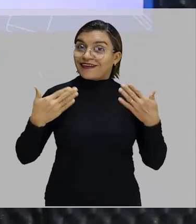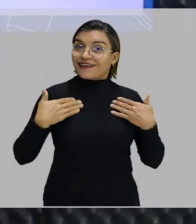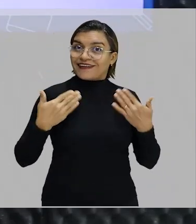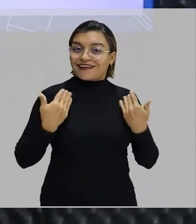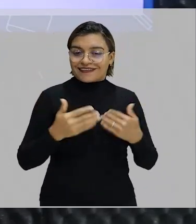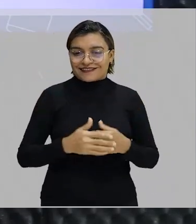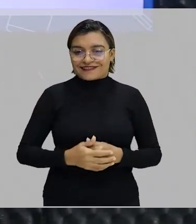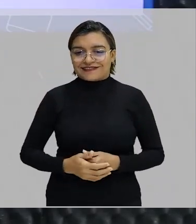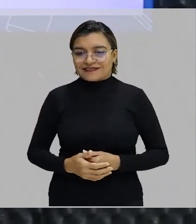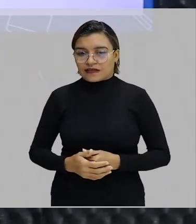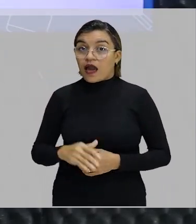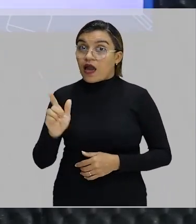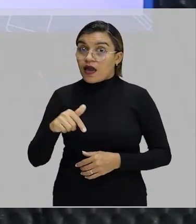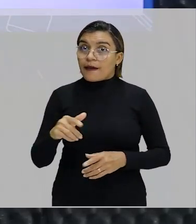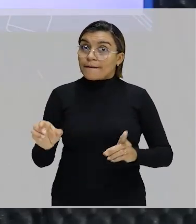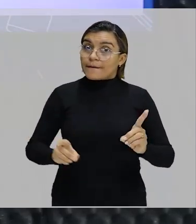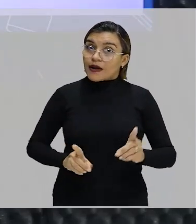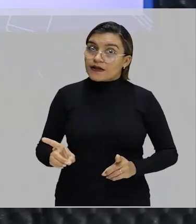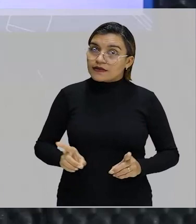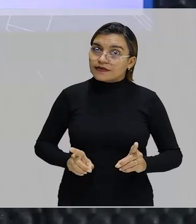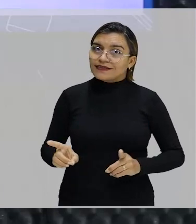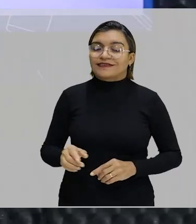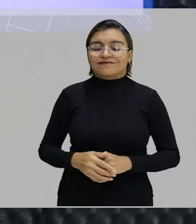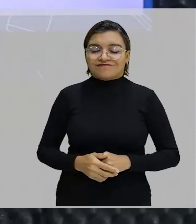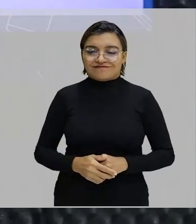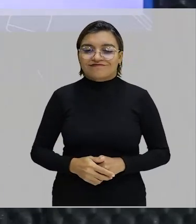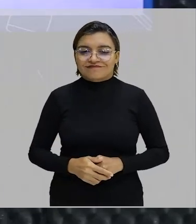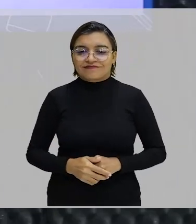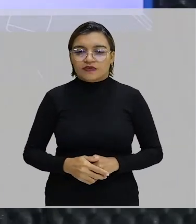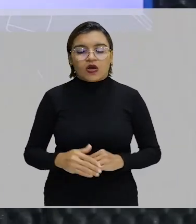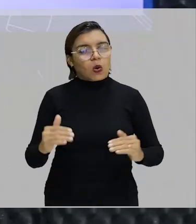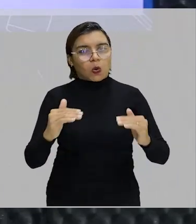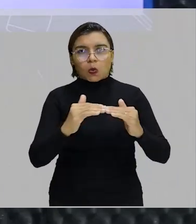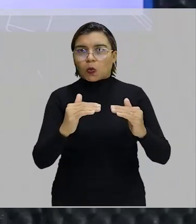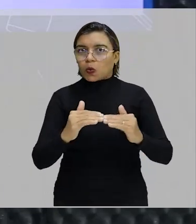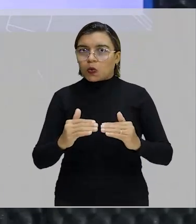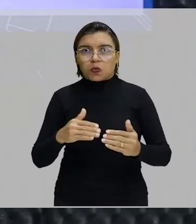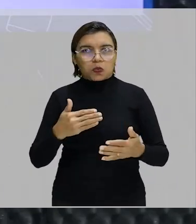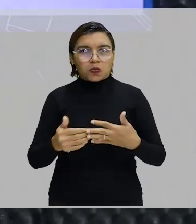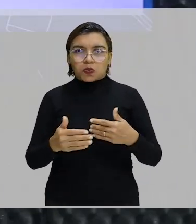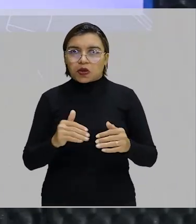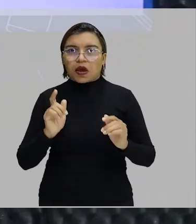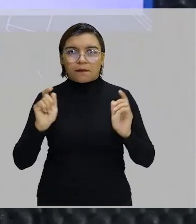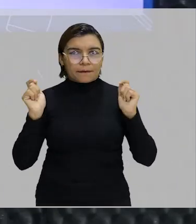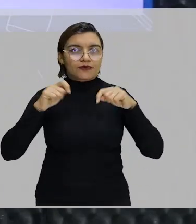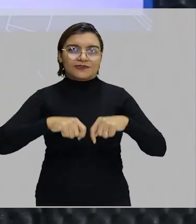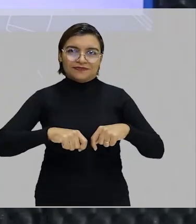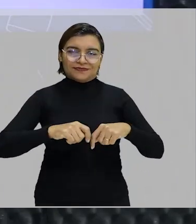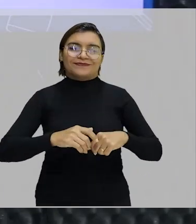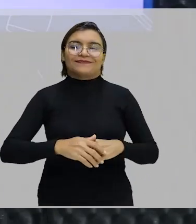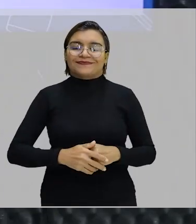Interessante. Parentesco. Qualquer concordância é possível, certo?